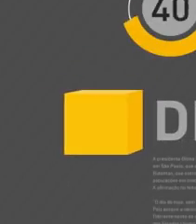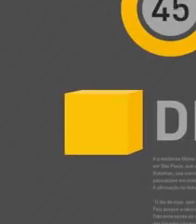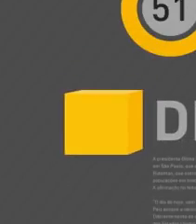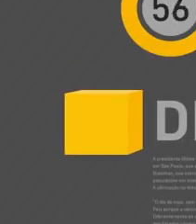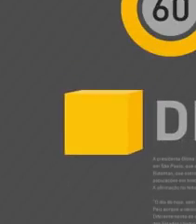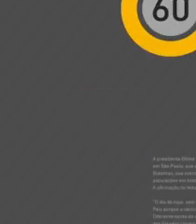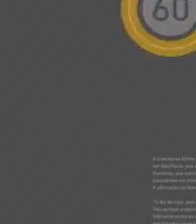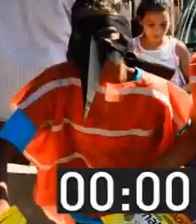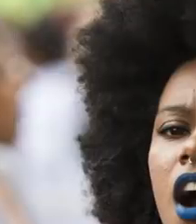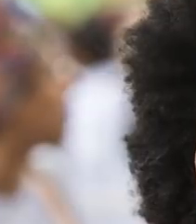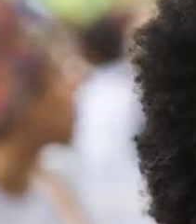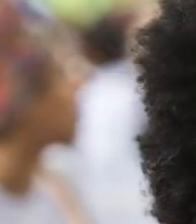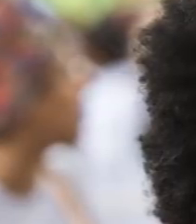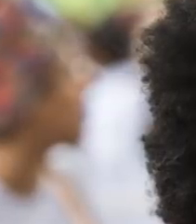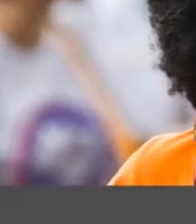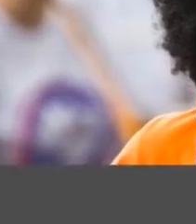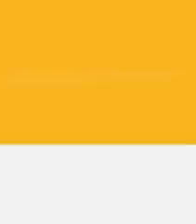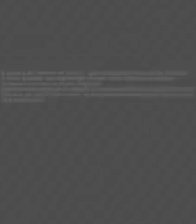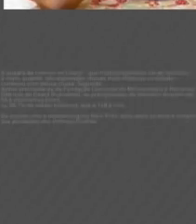s